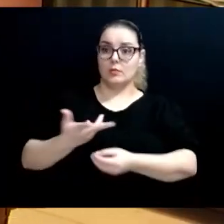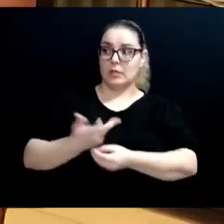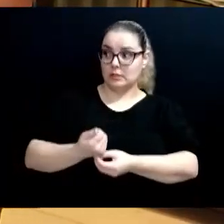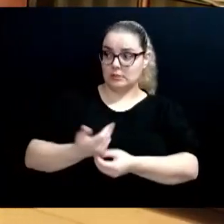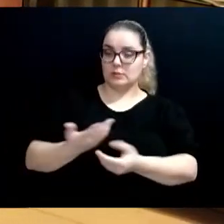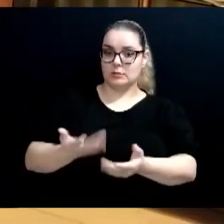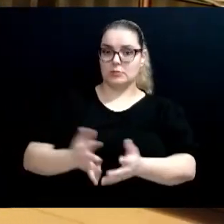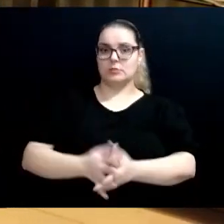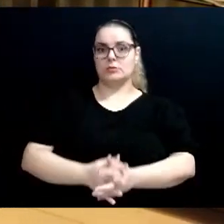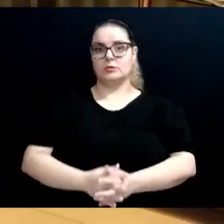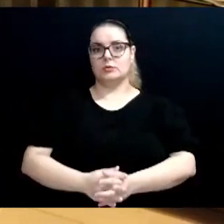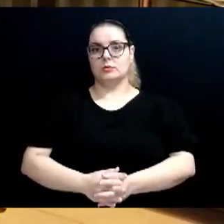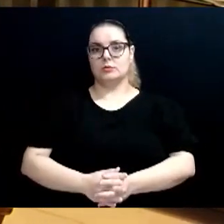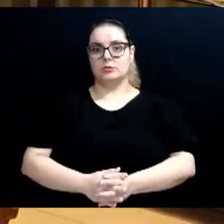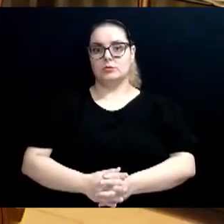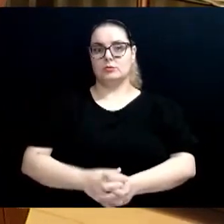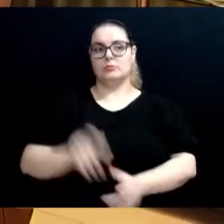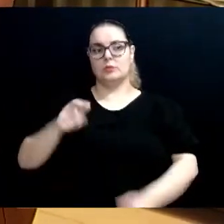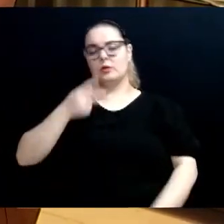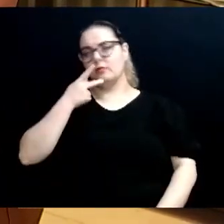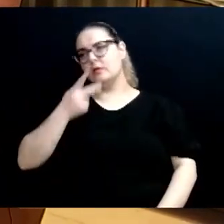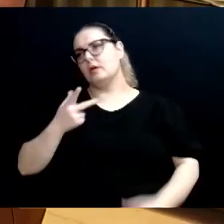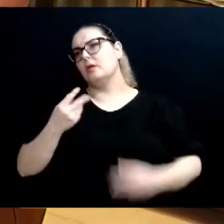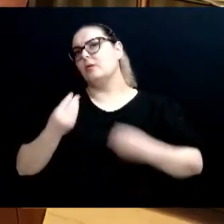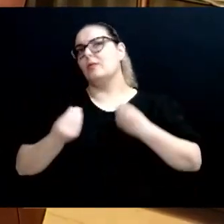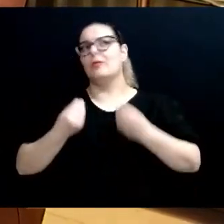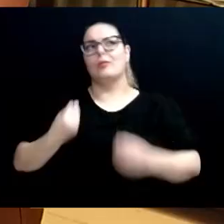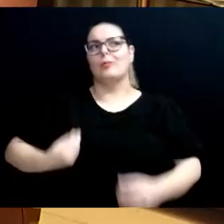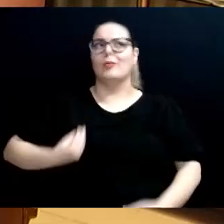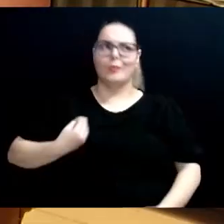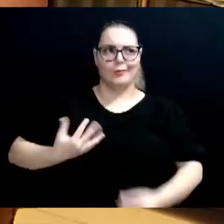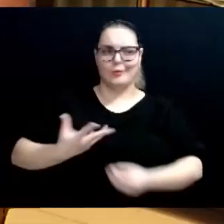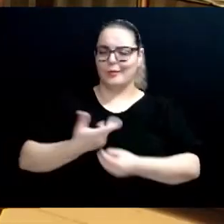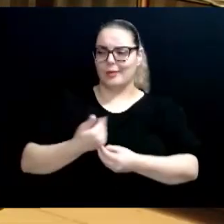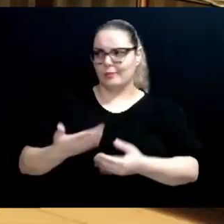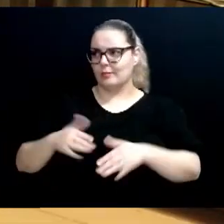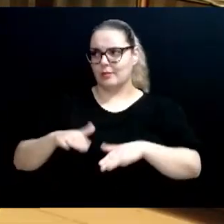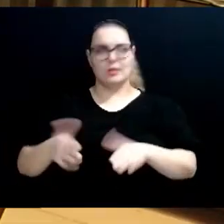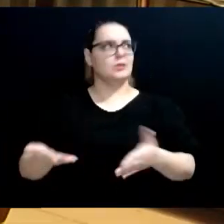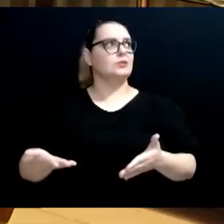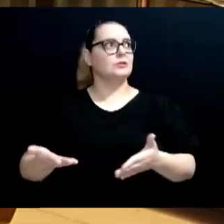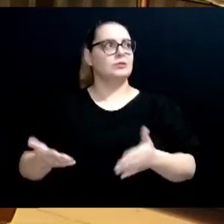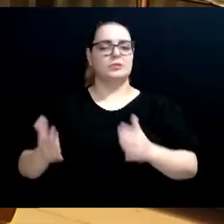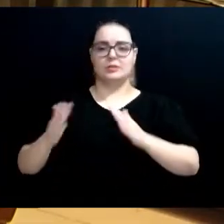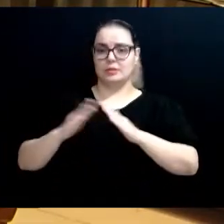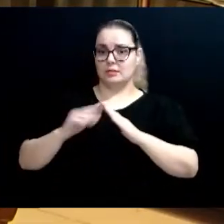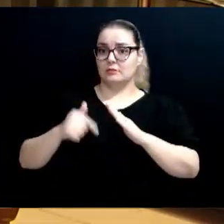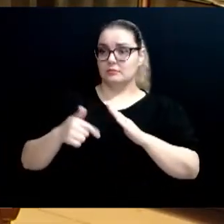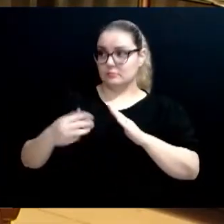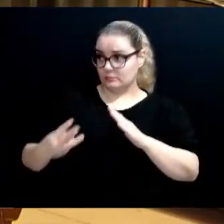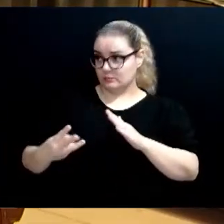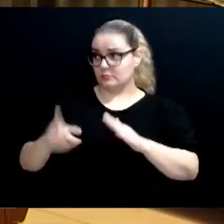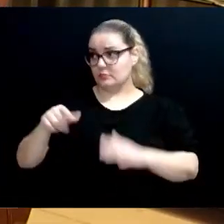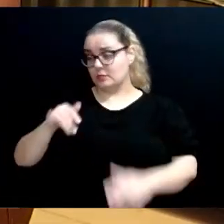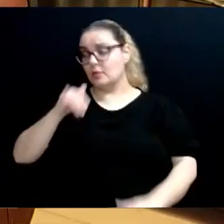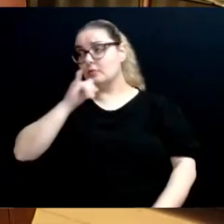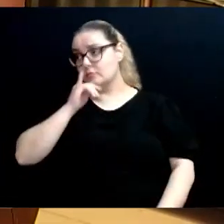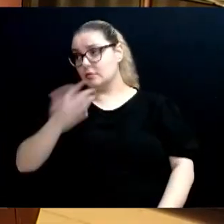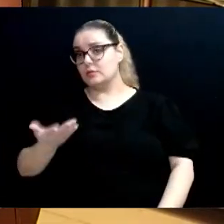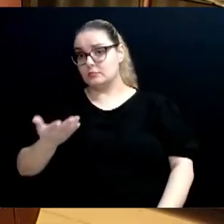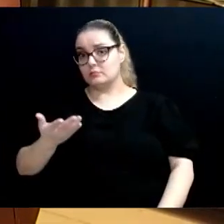gente pensa em artesanato, e geralmente a pessoa fala, nossa, como se vive de artesanato? E a